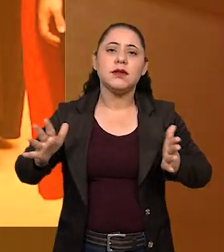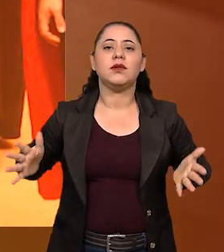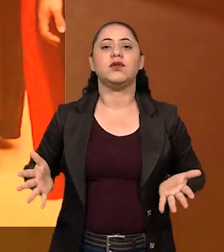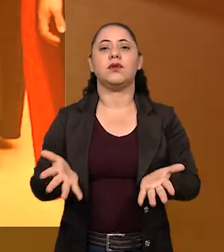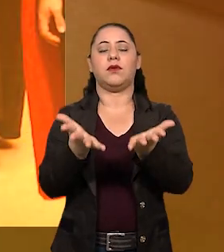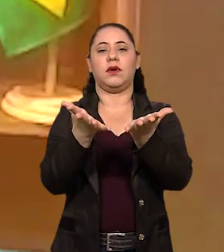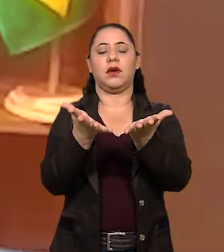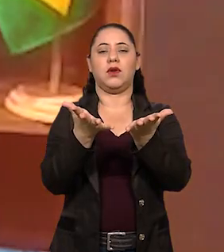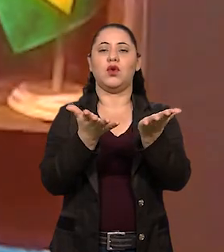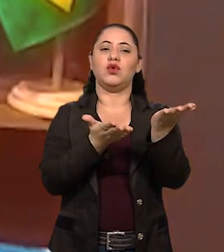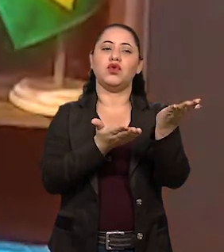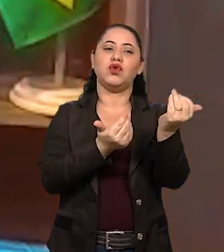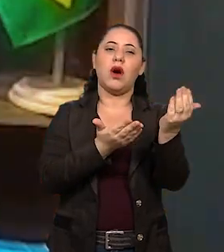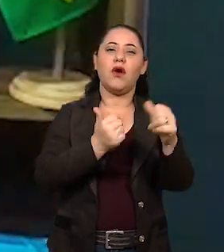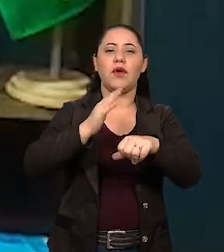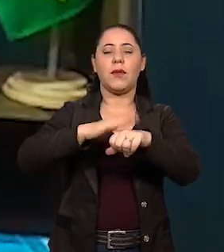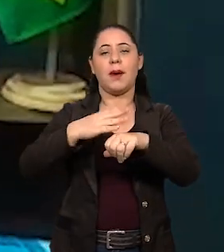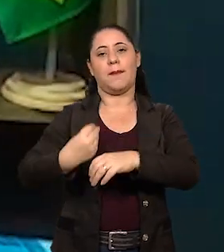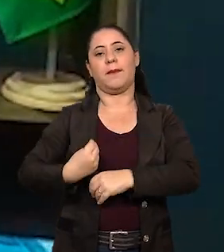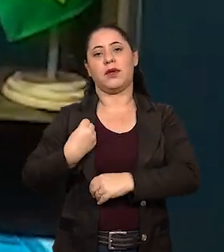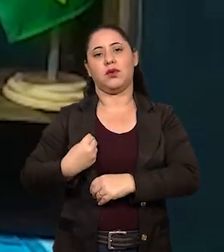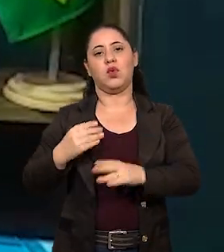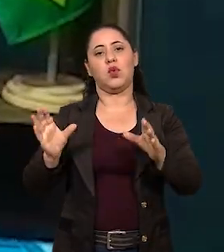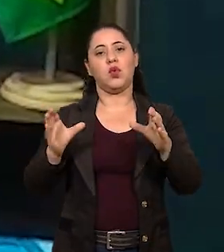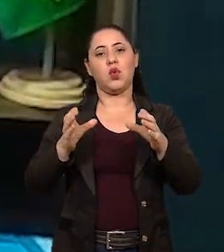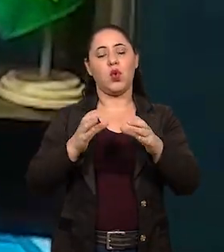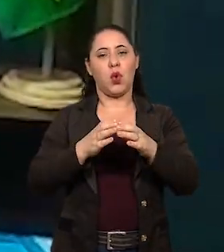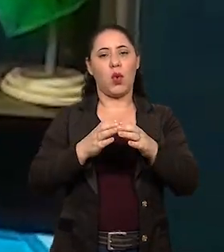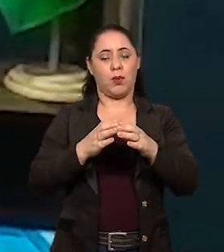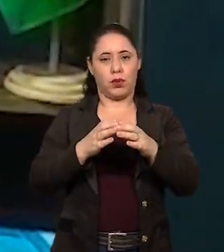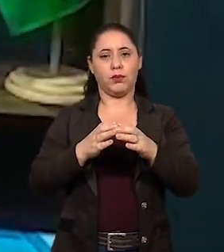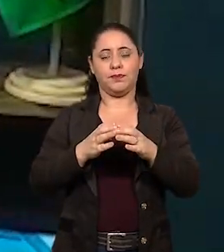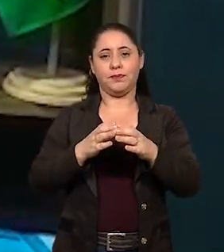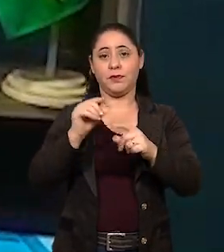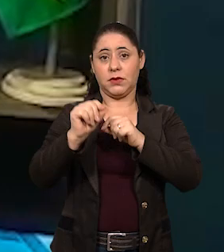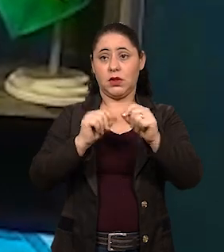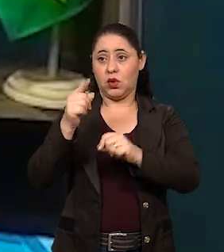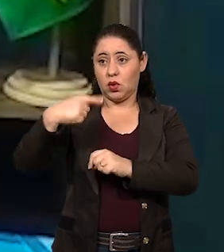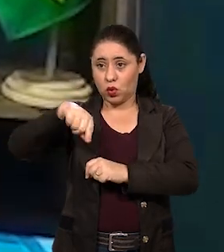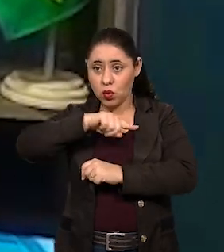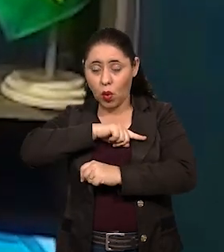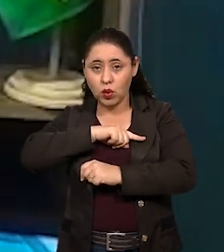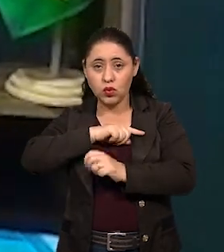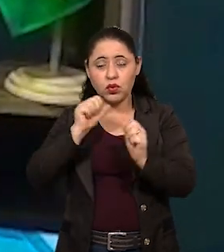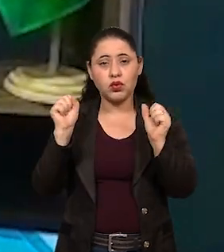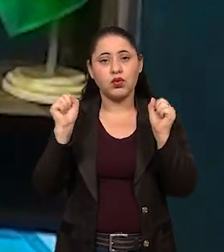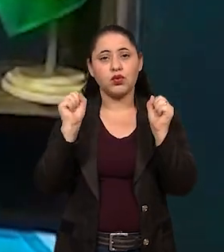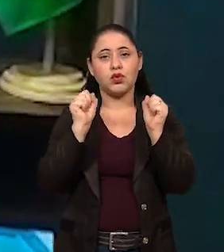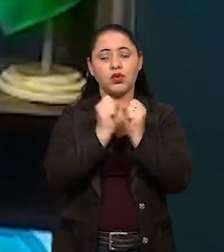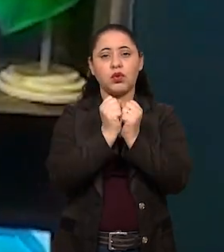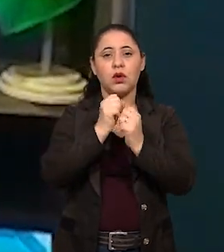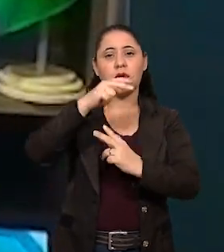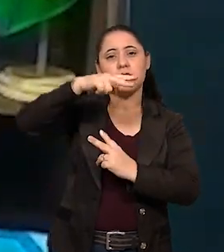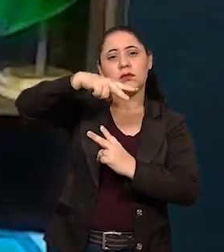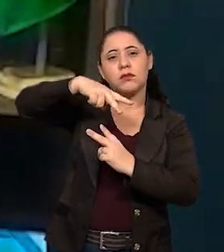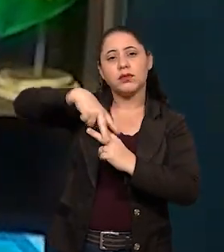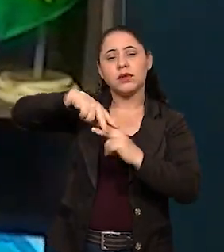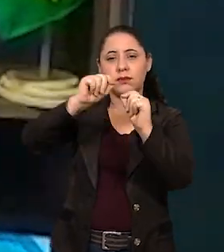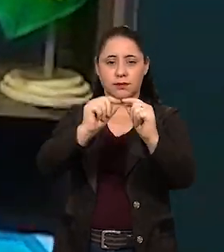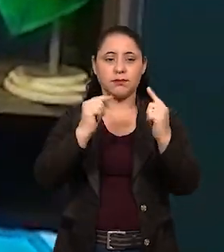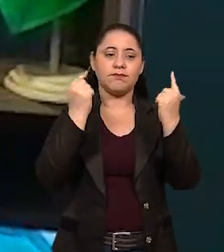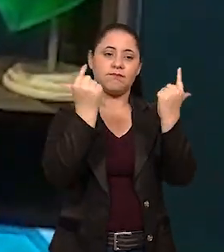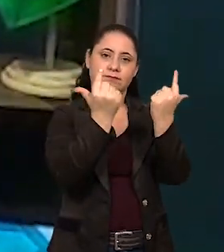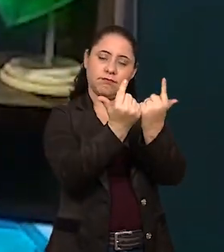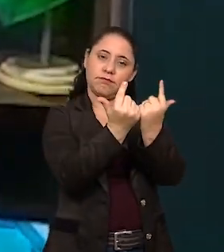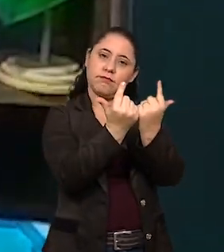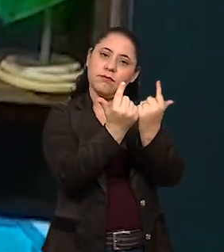desta forma a mais jovens fazerem parte dessa grandiosa ordem, para que todos juntos, Ordem Demolei,